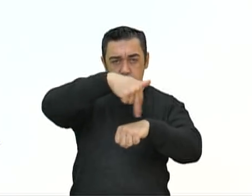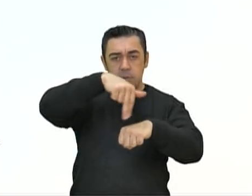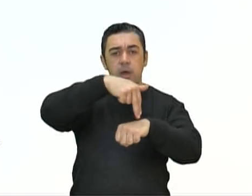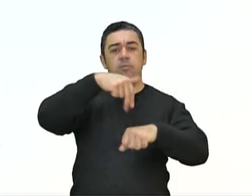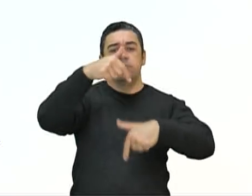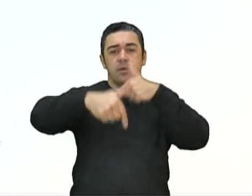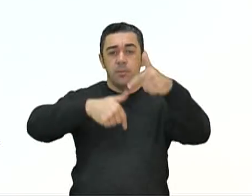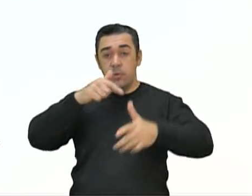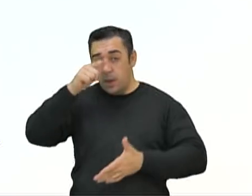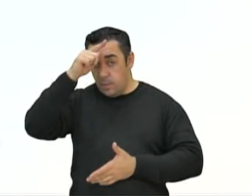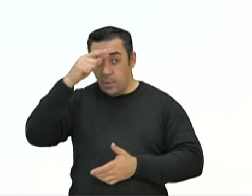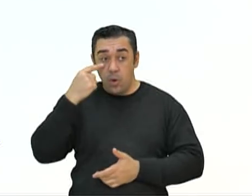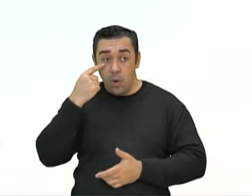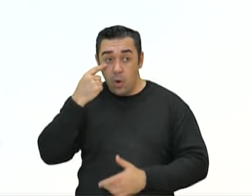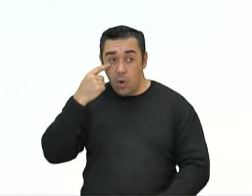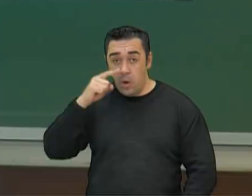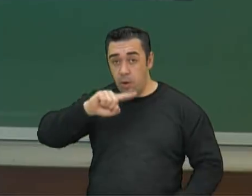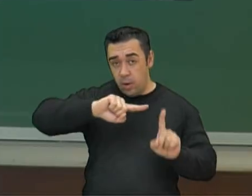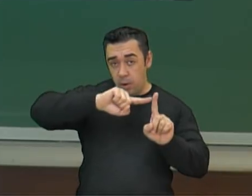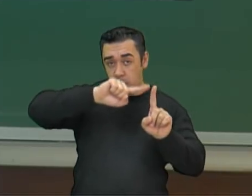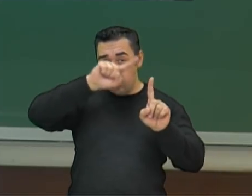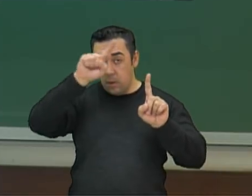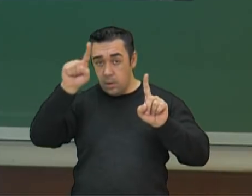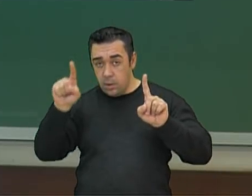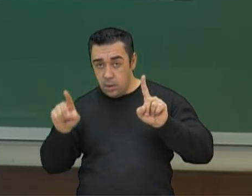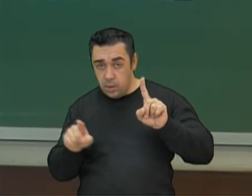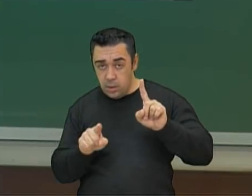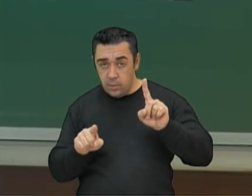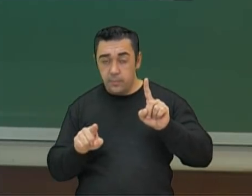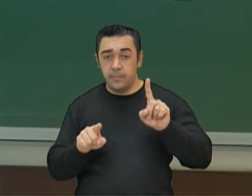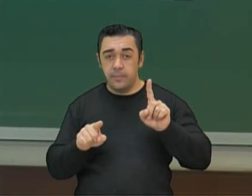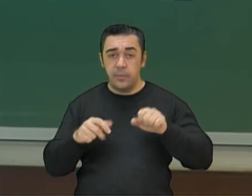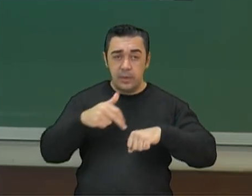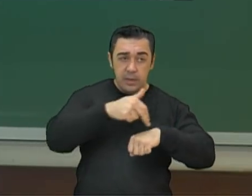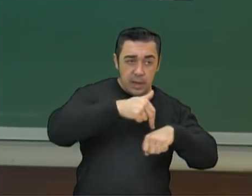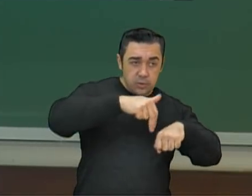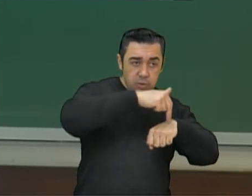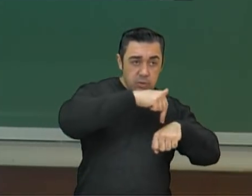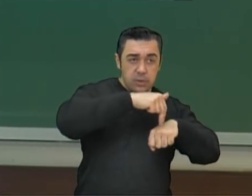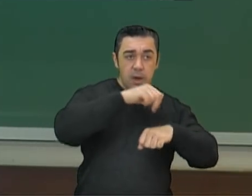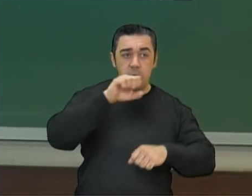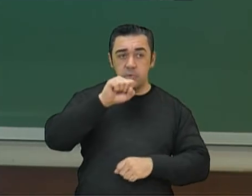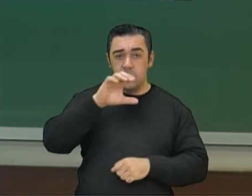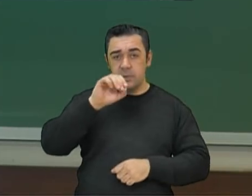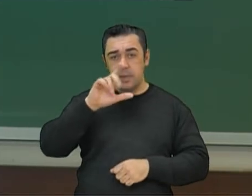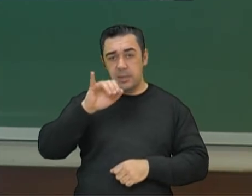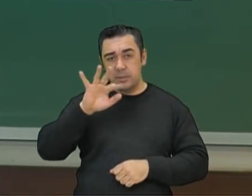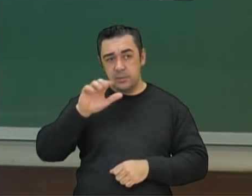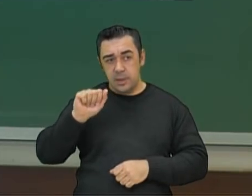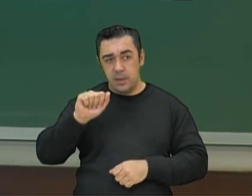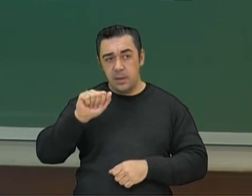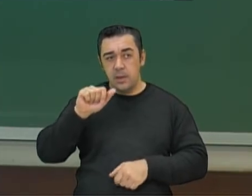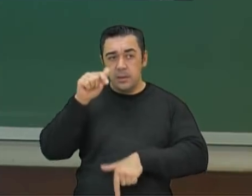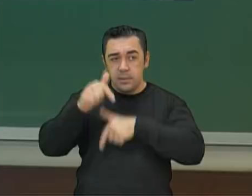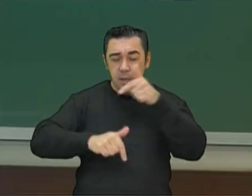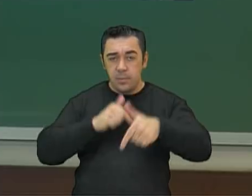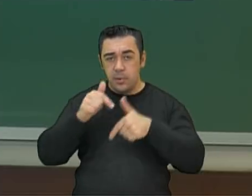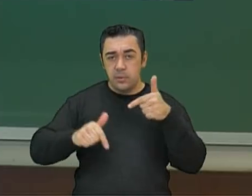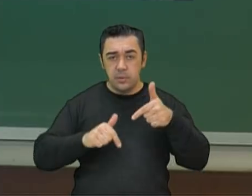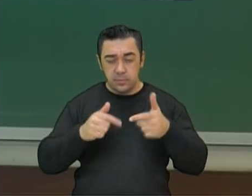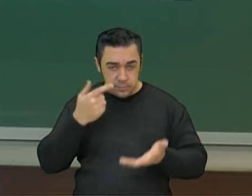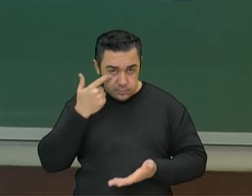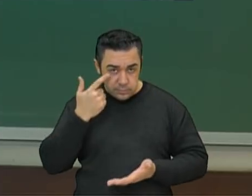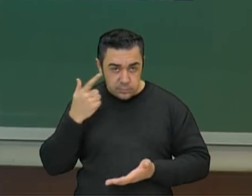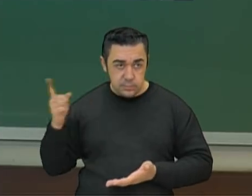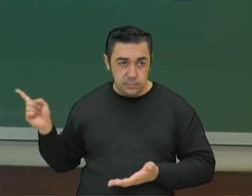Repare, está escrito em alemão aqui, o Nacional Socialista. E aqui, Partido dos Trabalhadores Alemães e Nacional